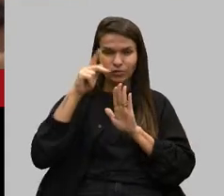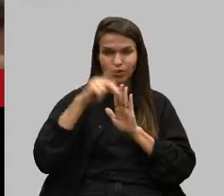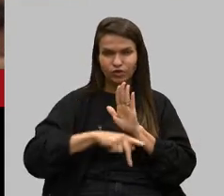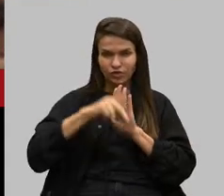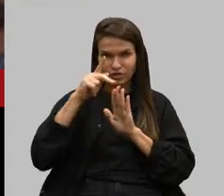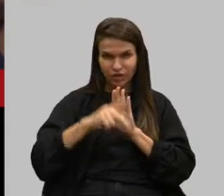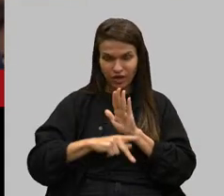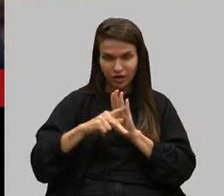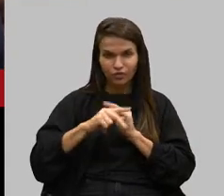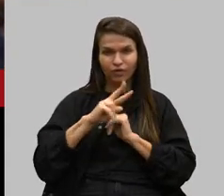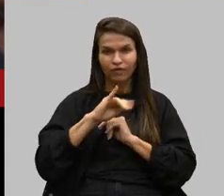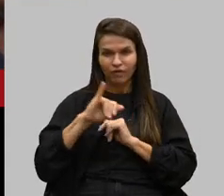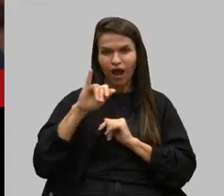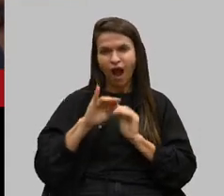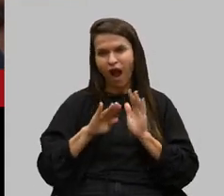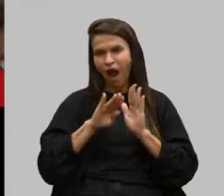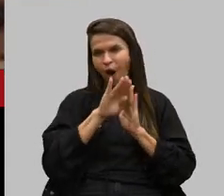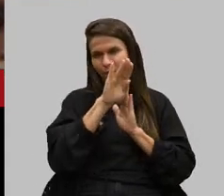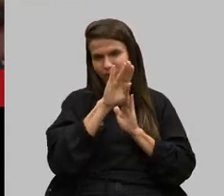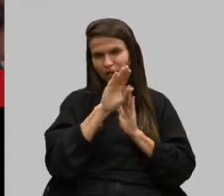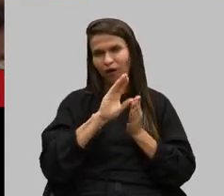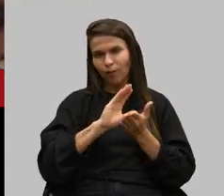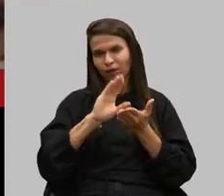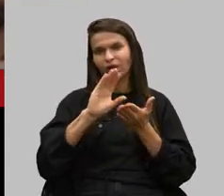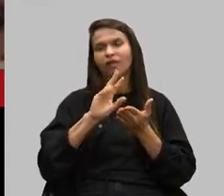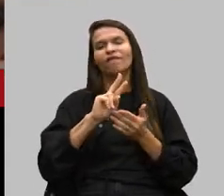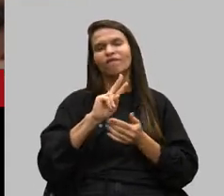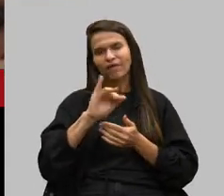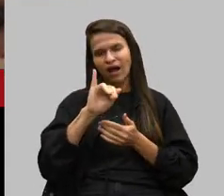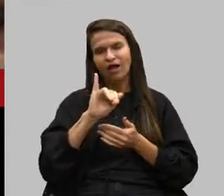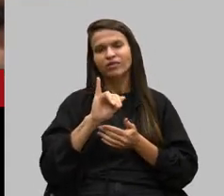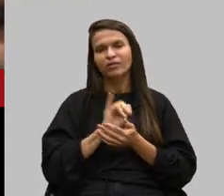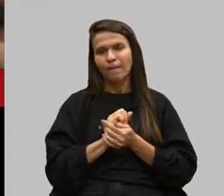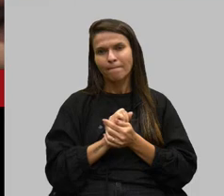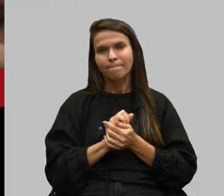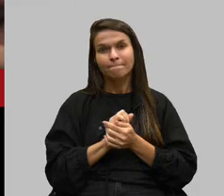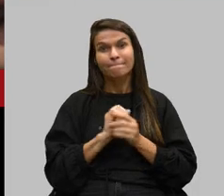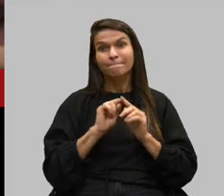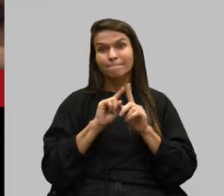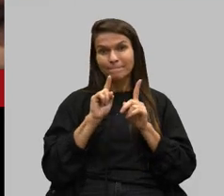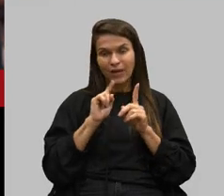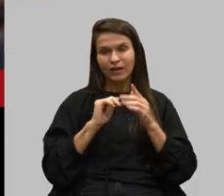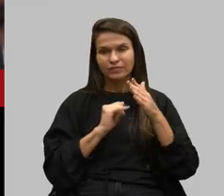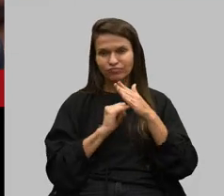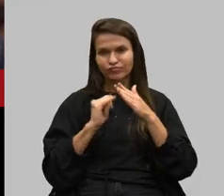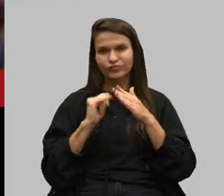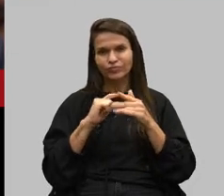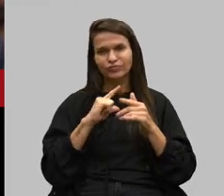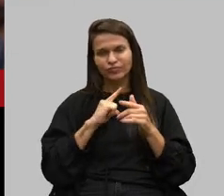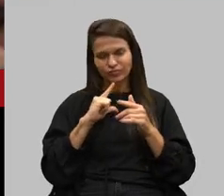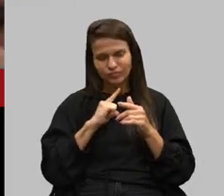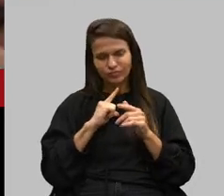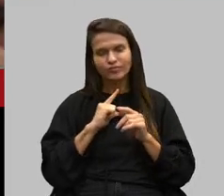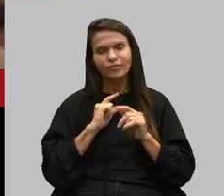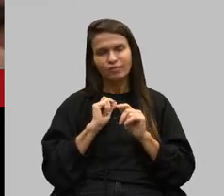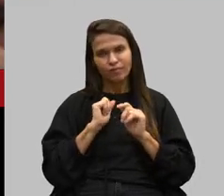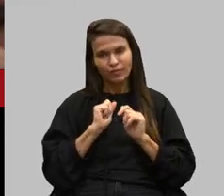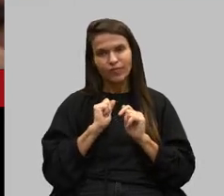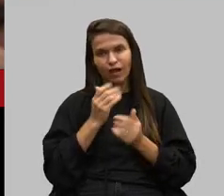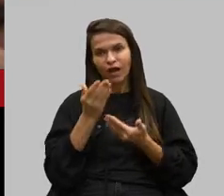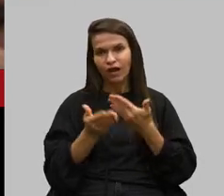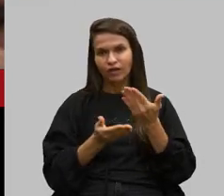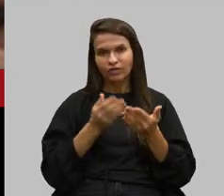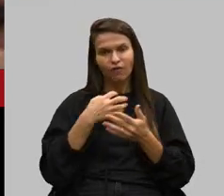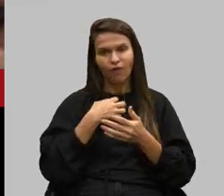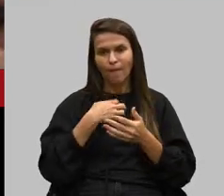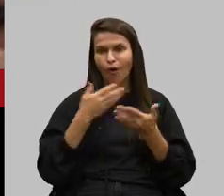vai aumentar a contribuição vai entrar a contribuição mas o ipeng vai estar vivo e vai poder atender não da forma que ele está